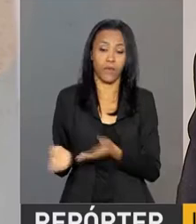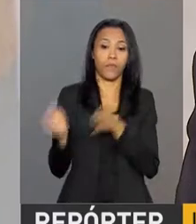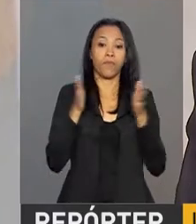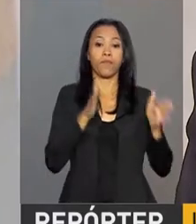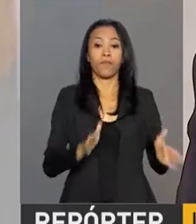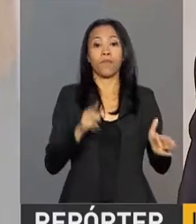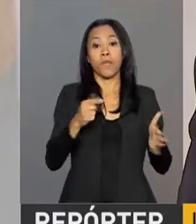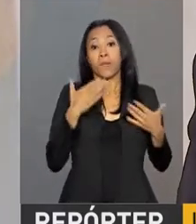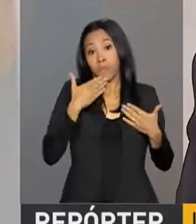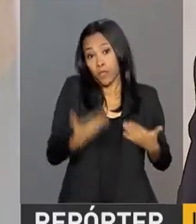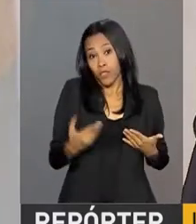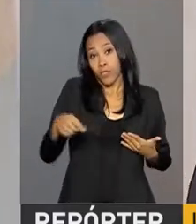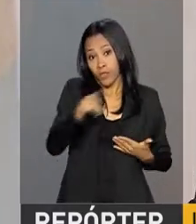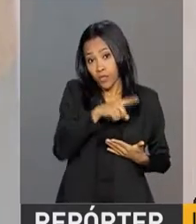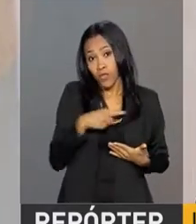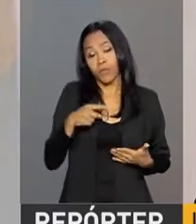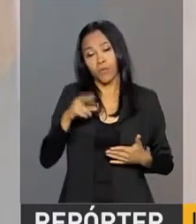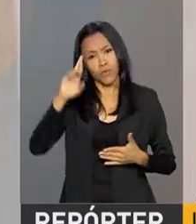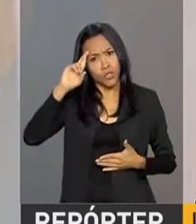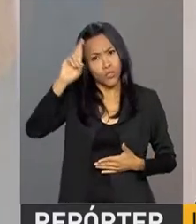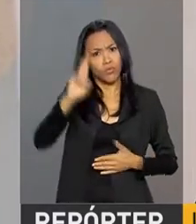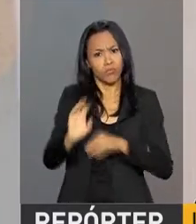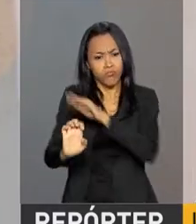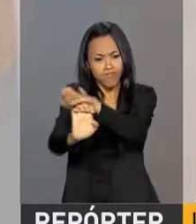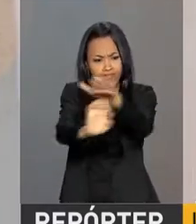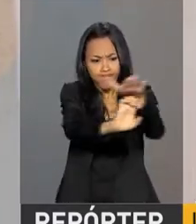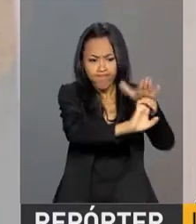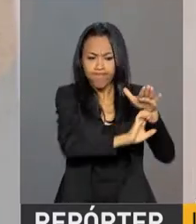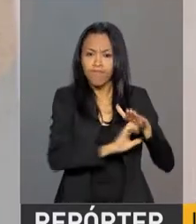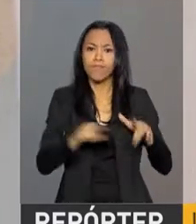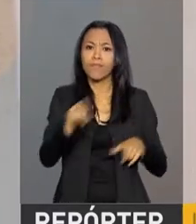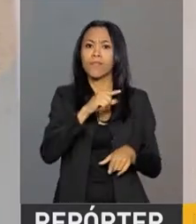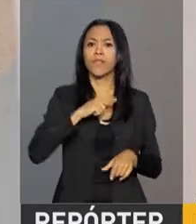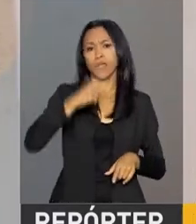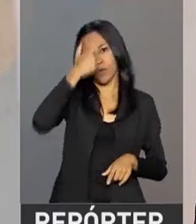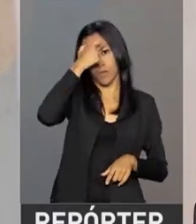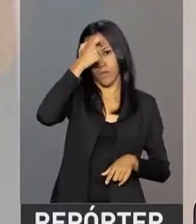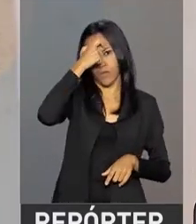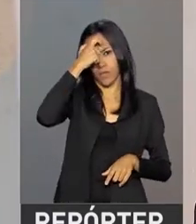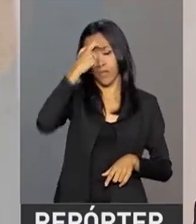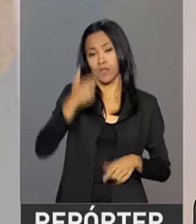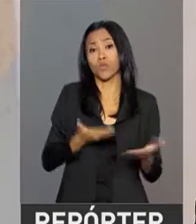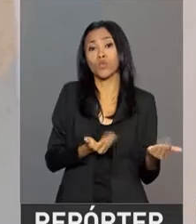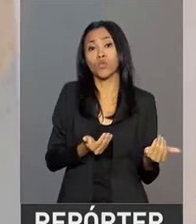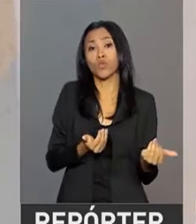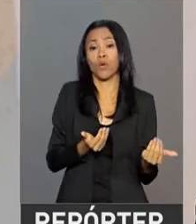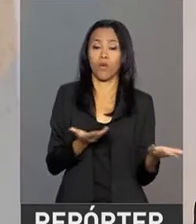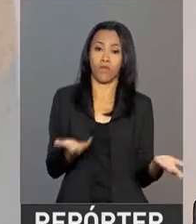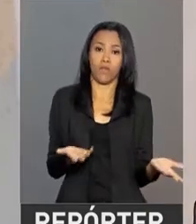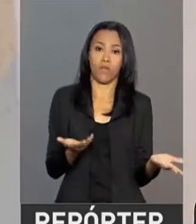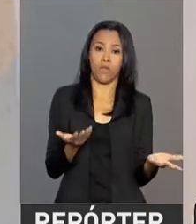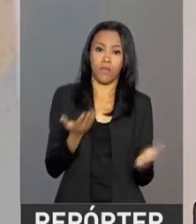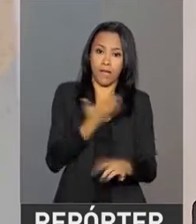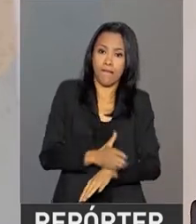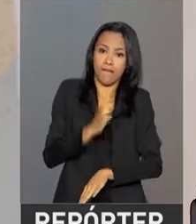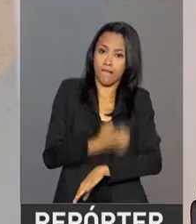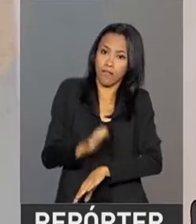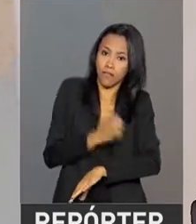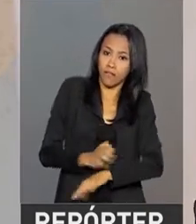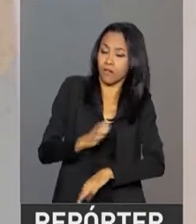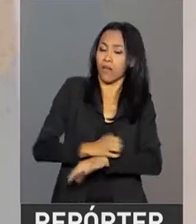se conscientizam da importância da formatação informação do jovem aprendiz por nosso país tenha e um